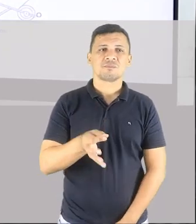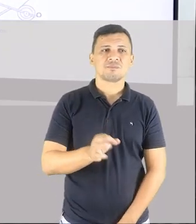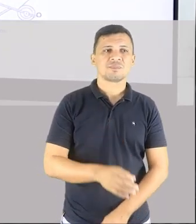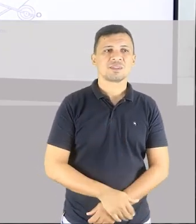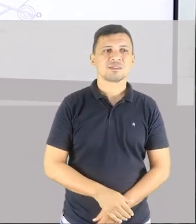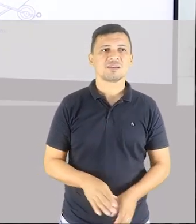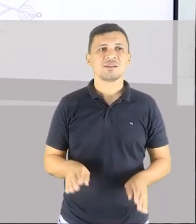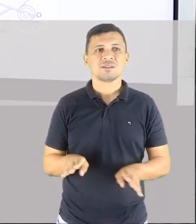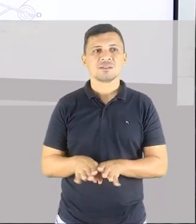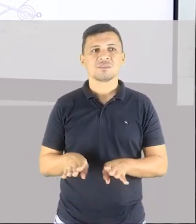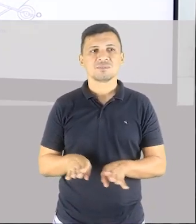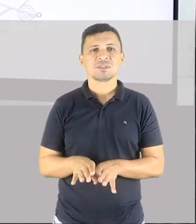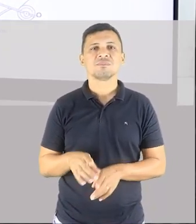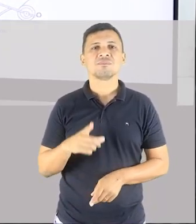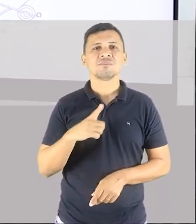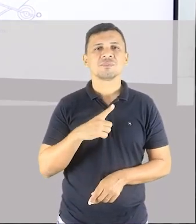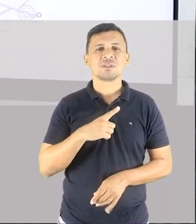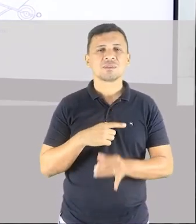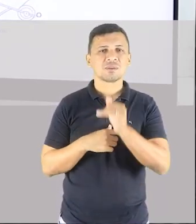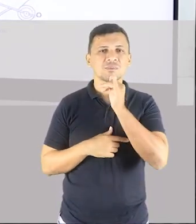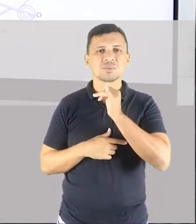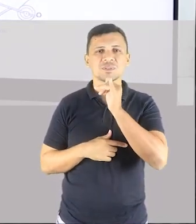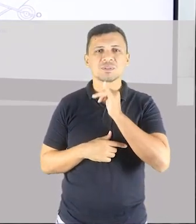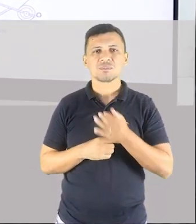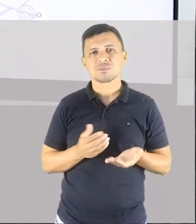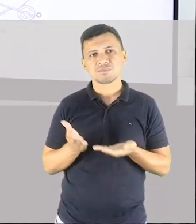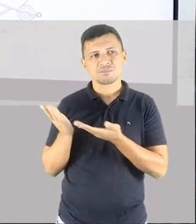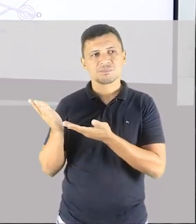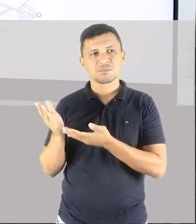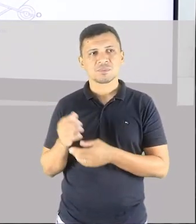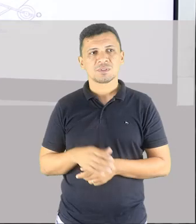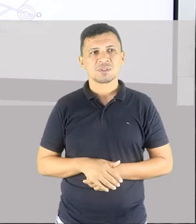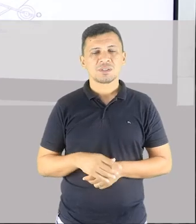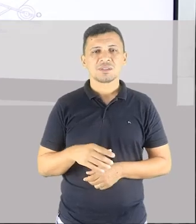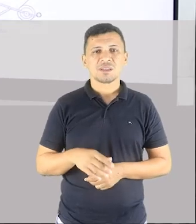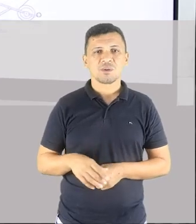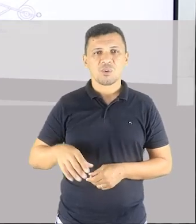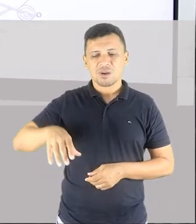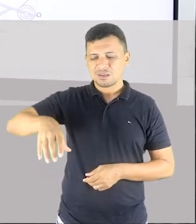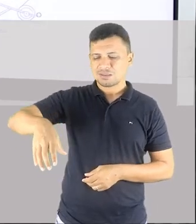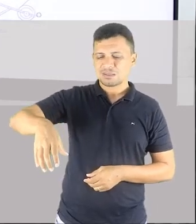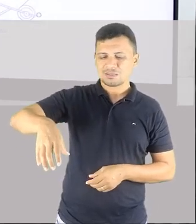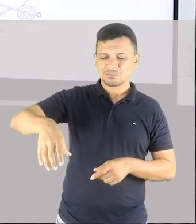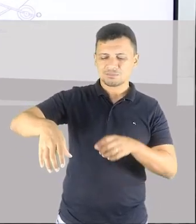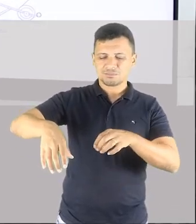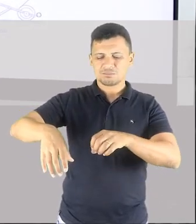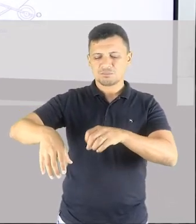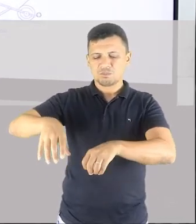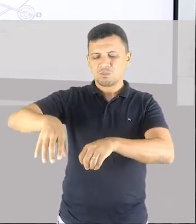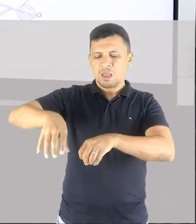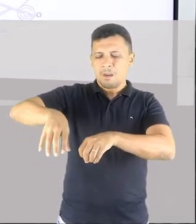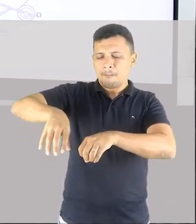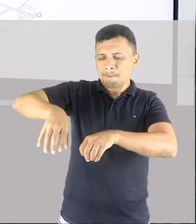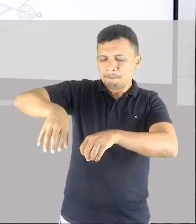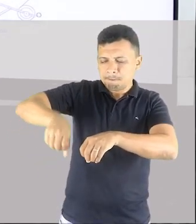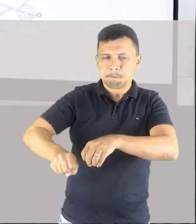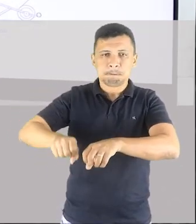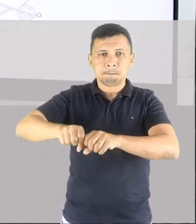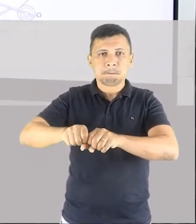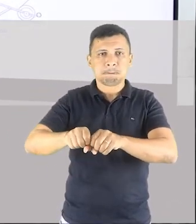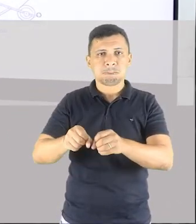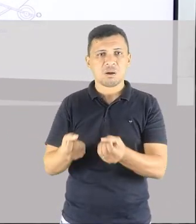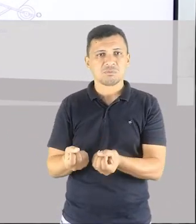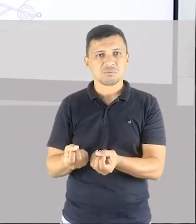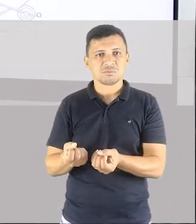Aí, o outro caso aqui. Você tem o quebra-nozes, tá? Um quebrador de nozes.